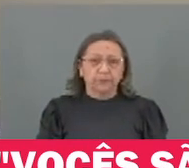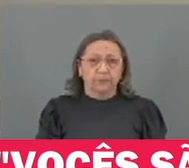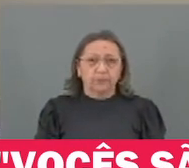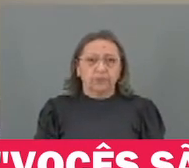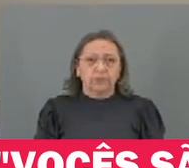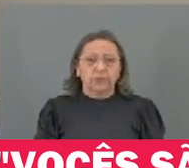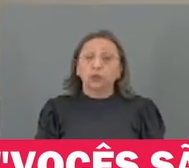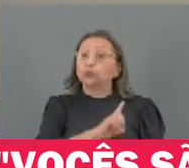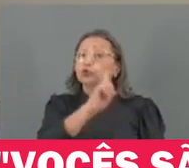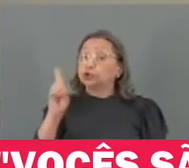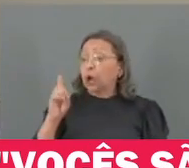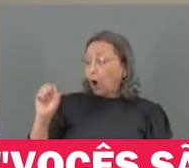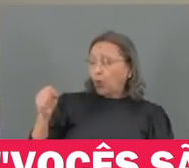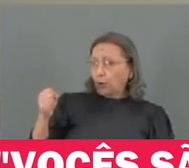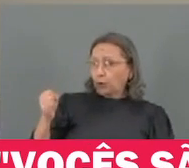O 8 de janeiro,